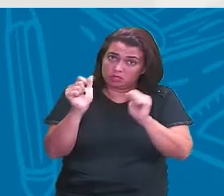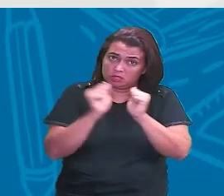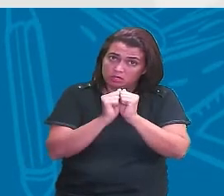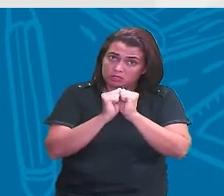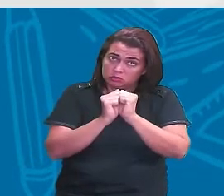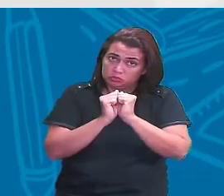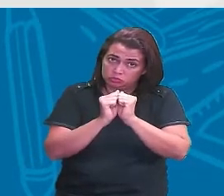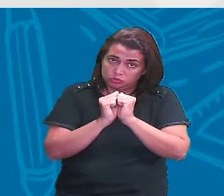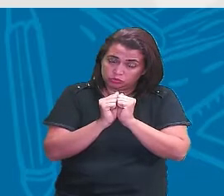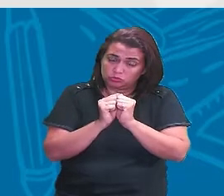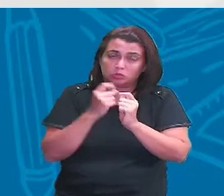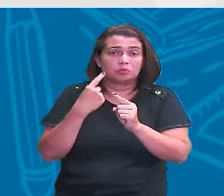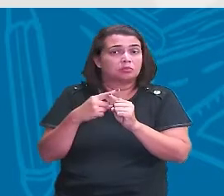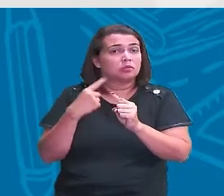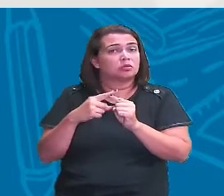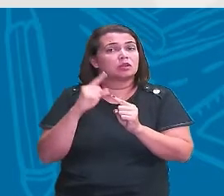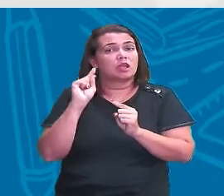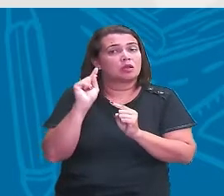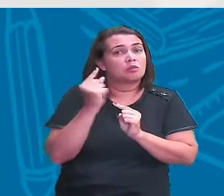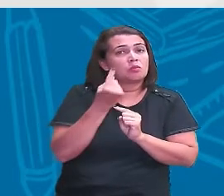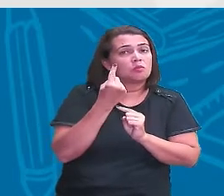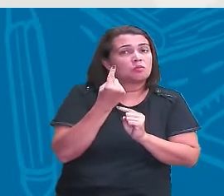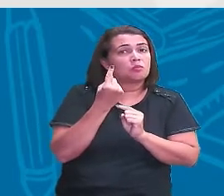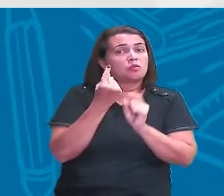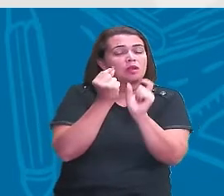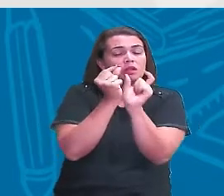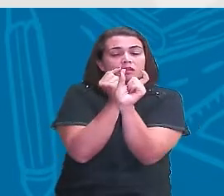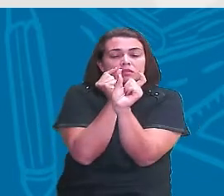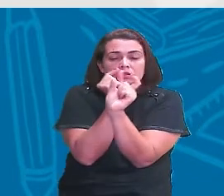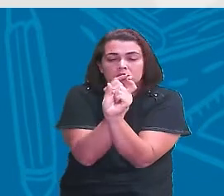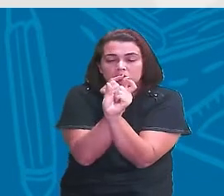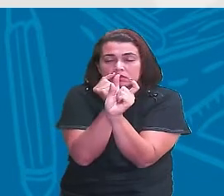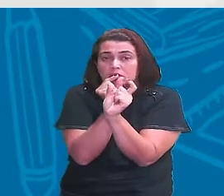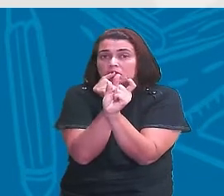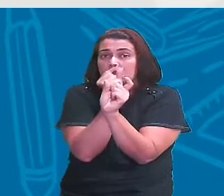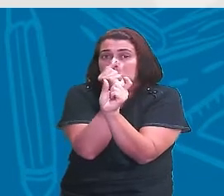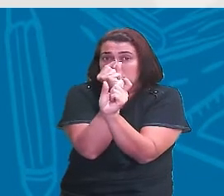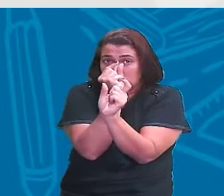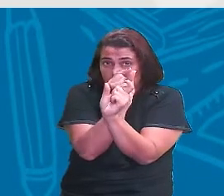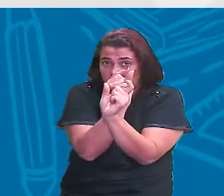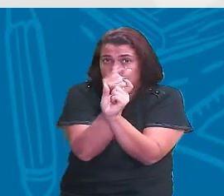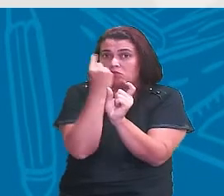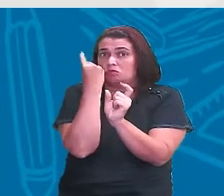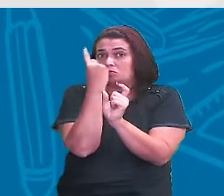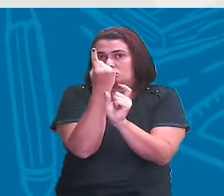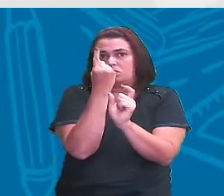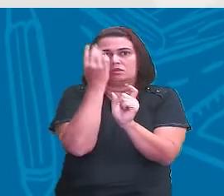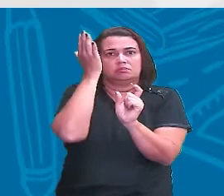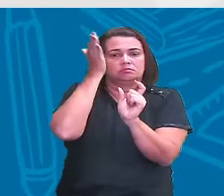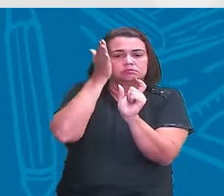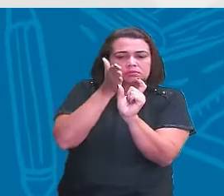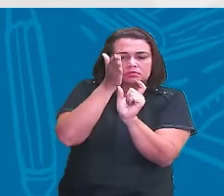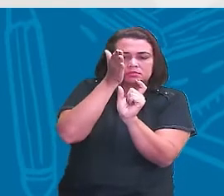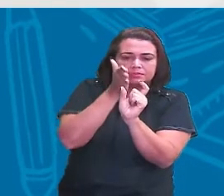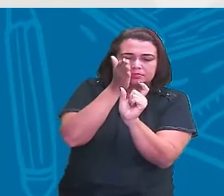juntinhas, porque ela é uma palavra que representa uma sílaba só. Então, a gente não separa.